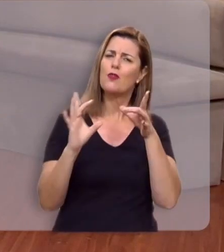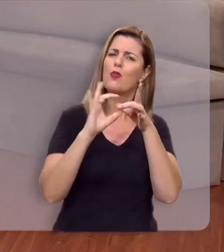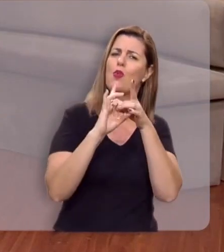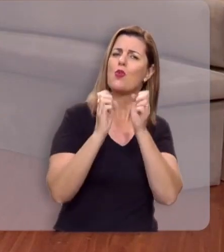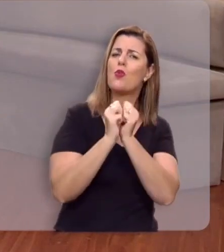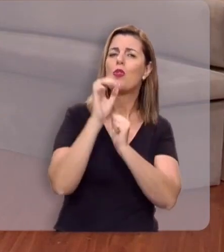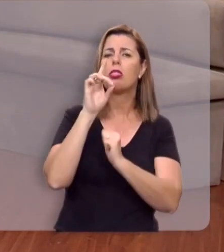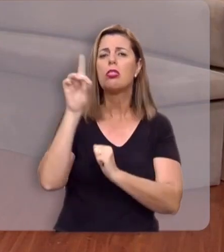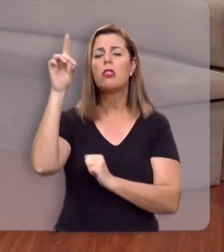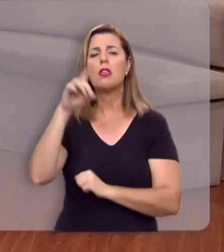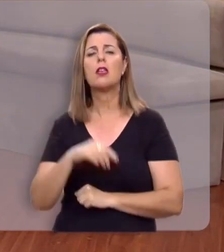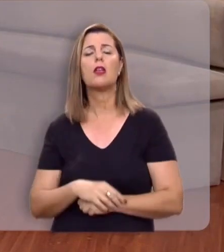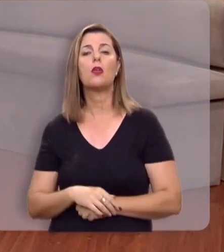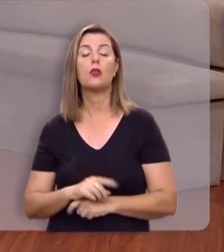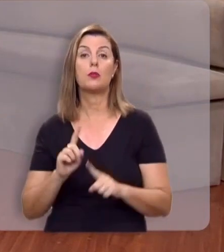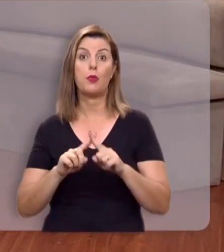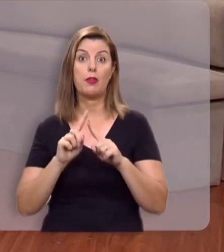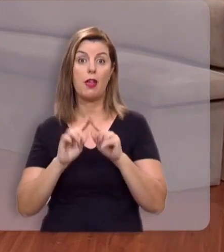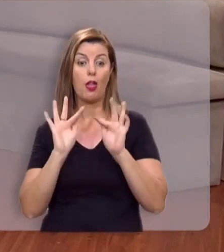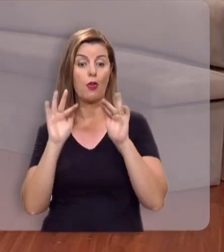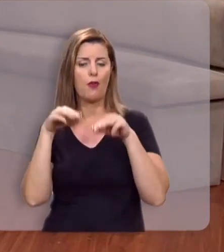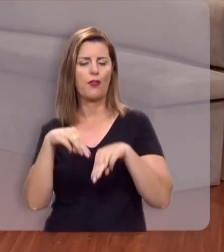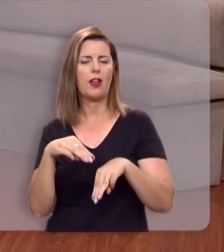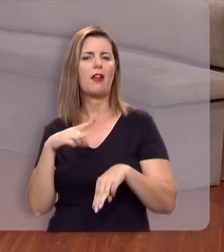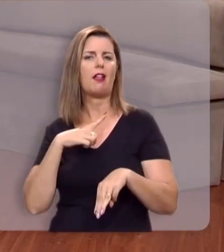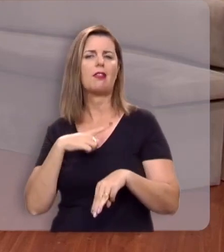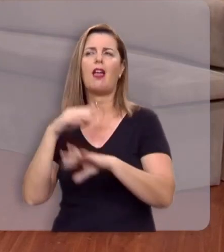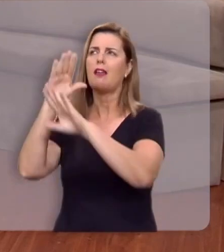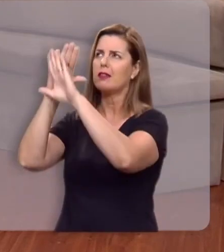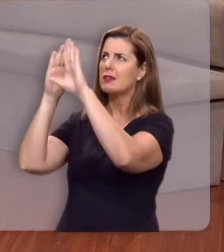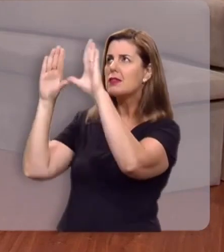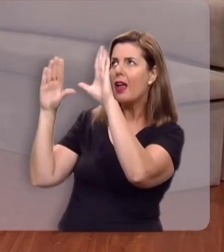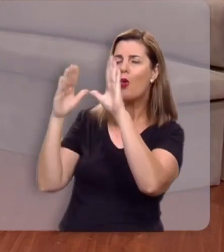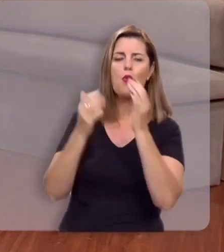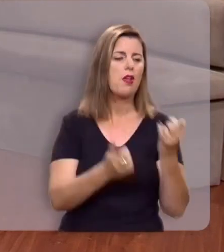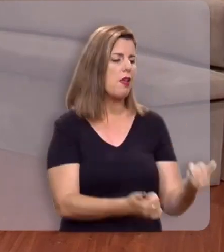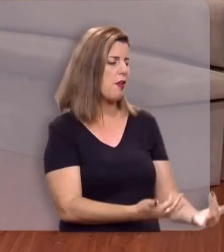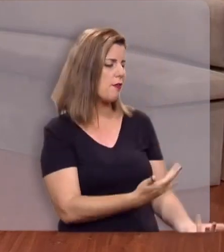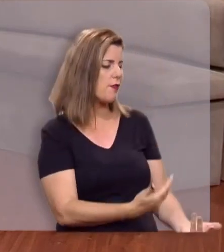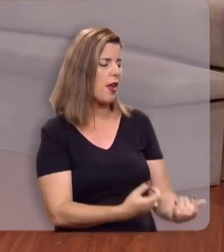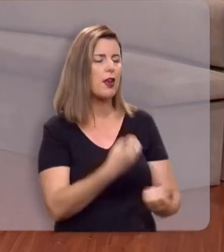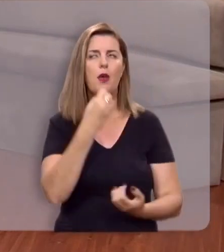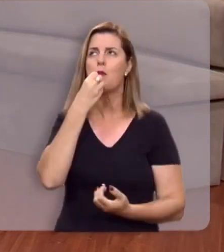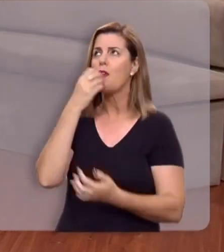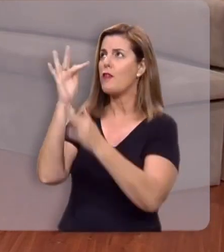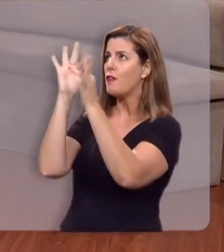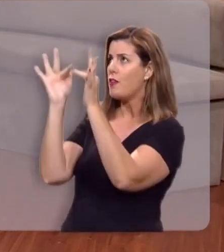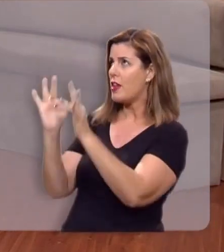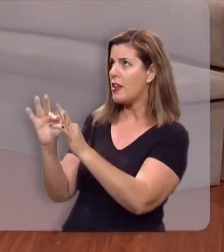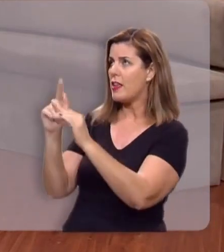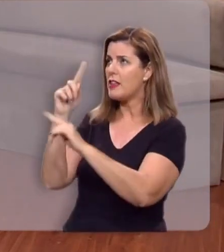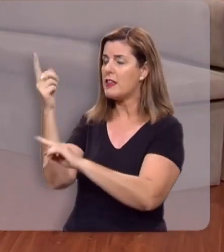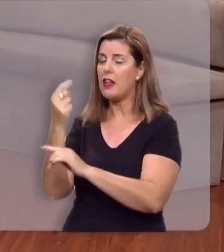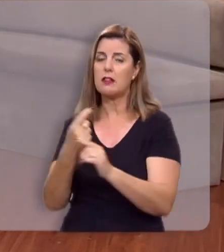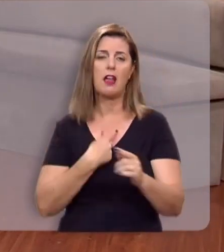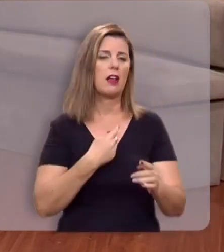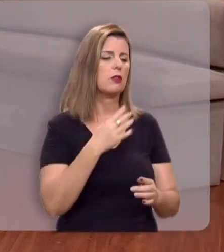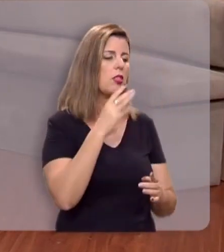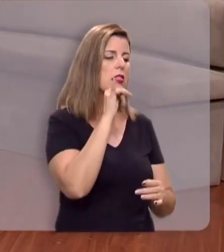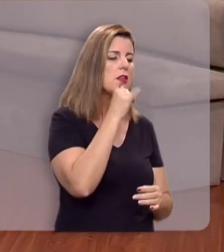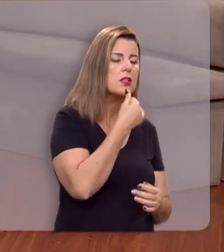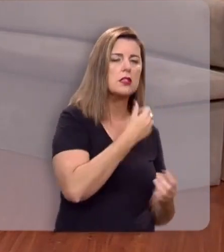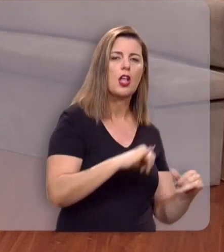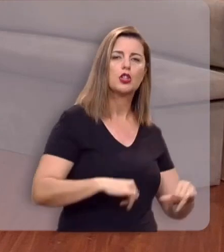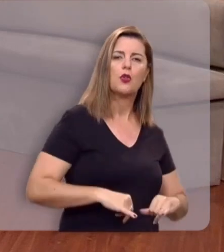com Deus. Porque no final existe céu e existe inferno, existe bem-aventurança eterna, existe